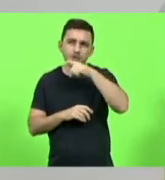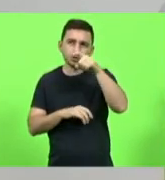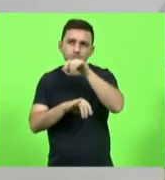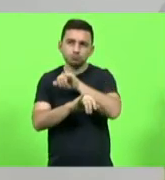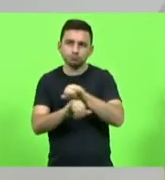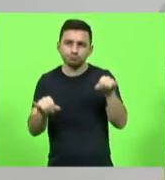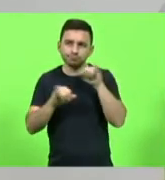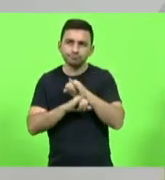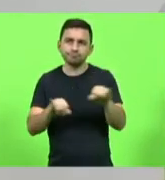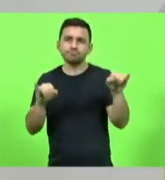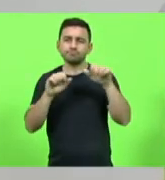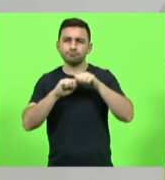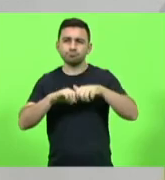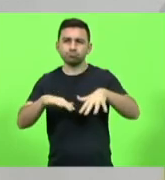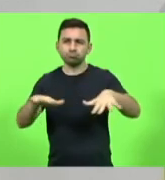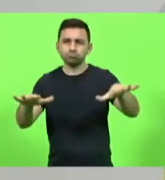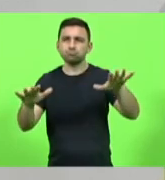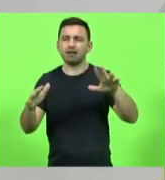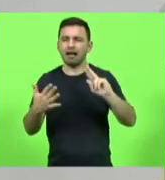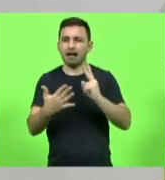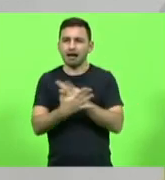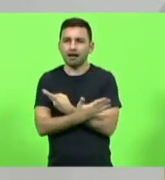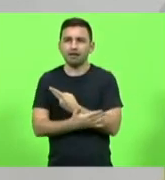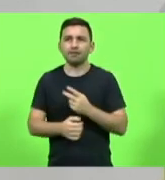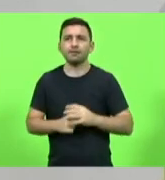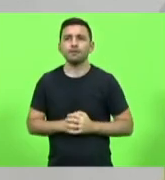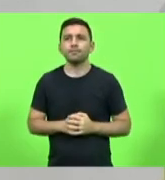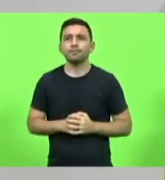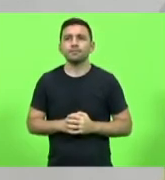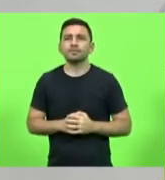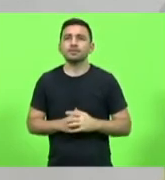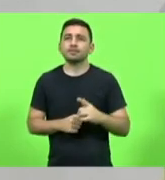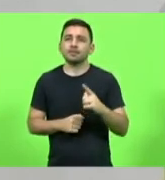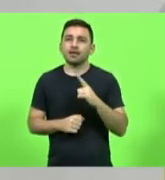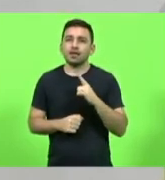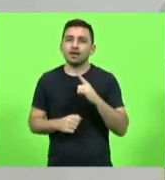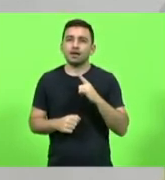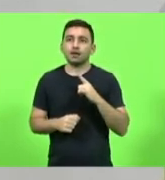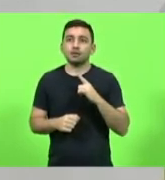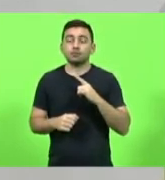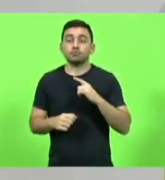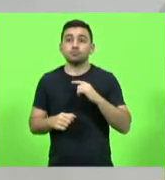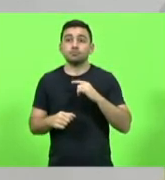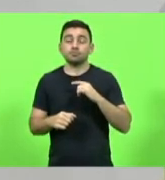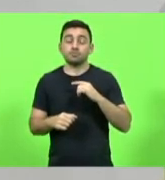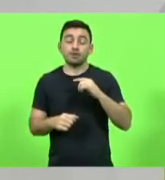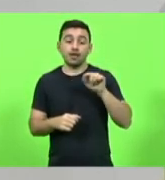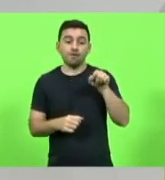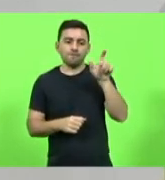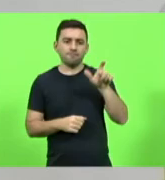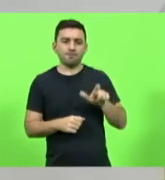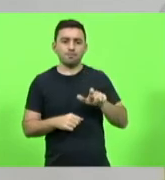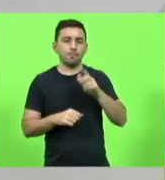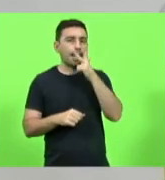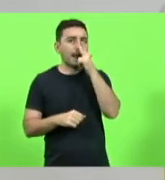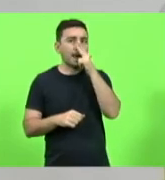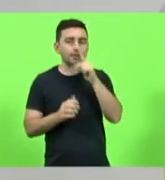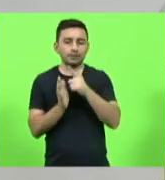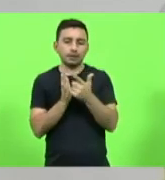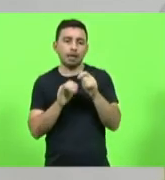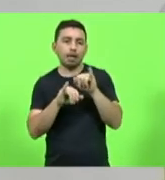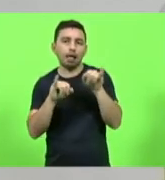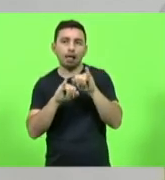da difamação. Gente travestida de imprensa, entre aspas, que se oculta